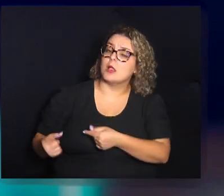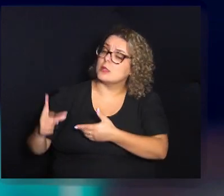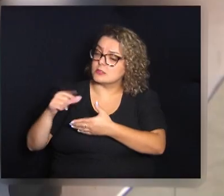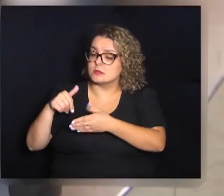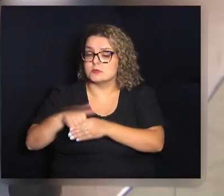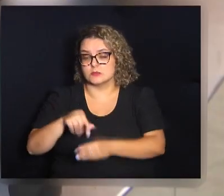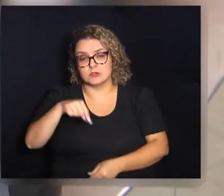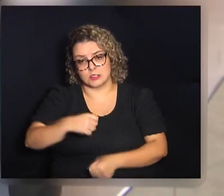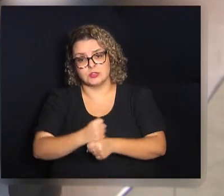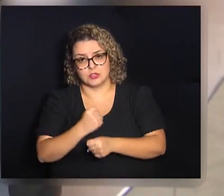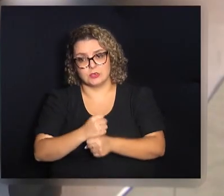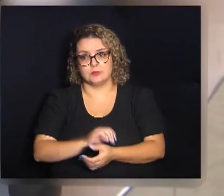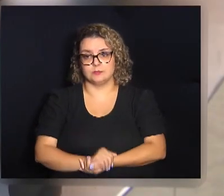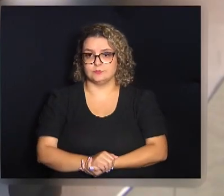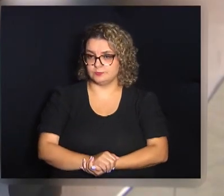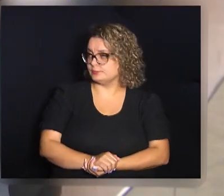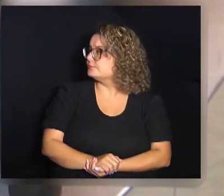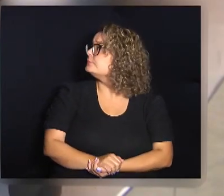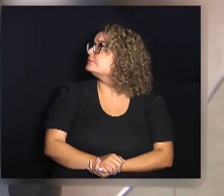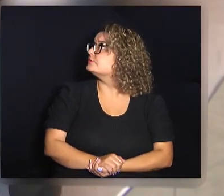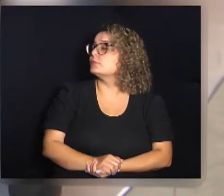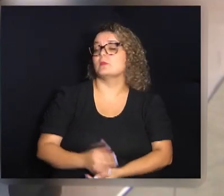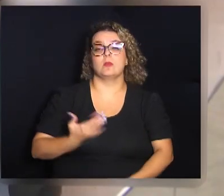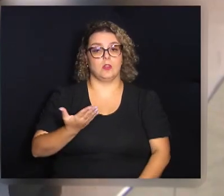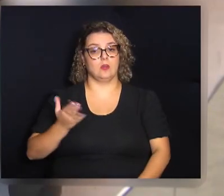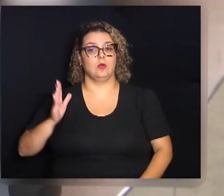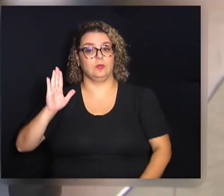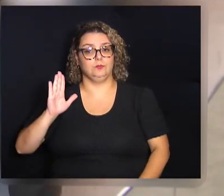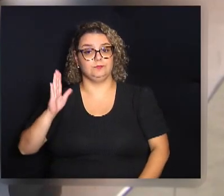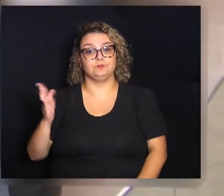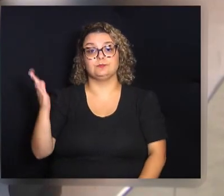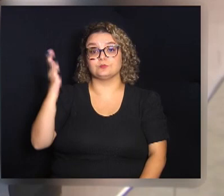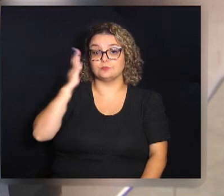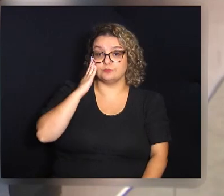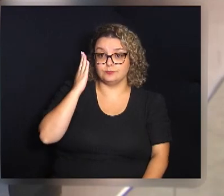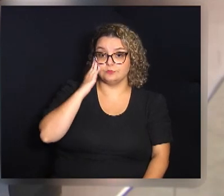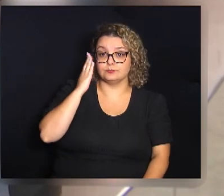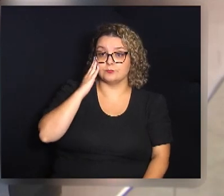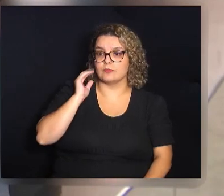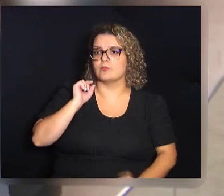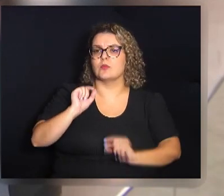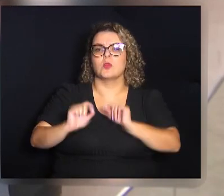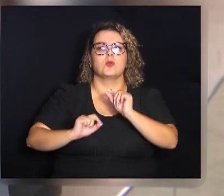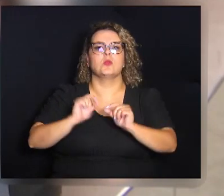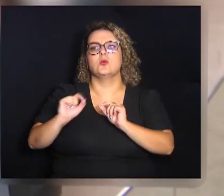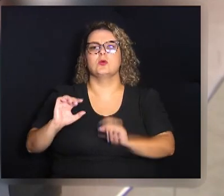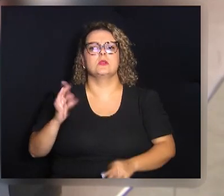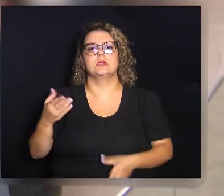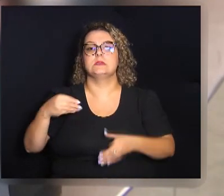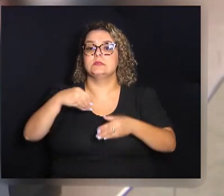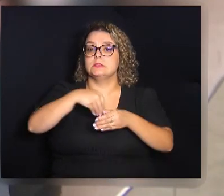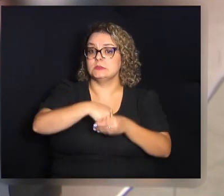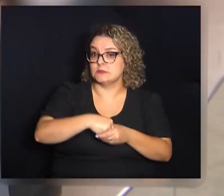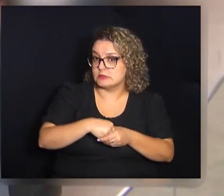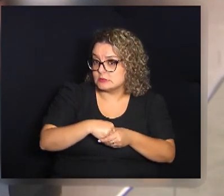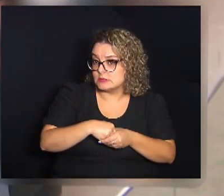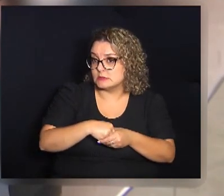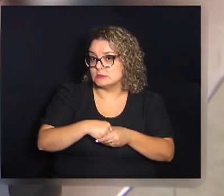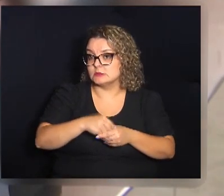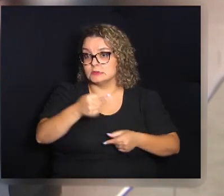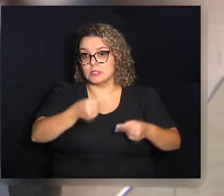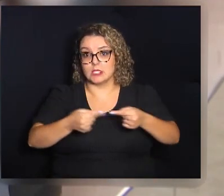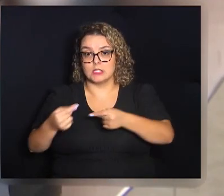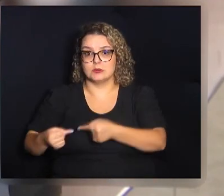deste ano. Você quer, enquanto candidato, entender o que está acontecendo dentro daquela disputa